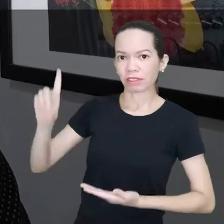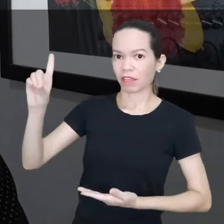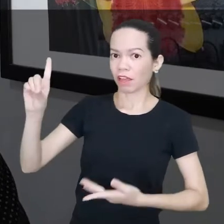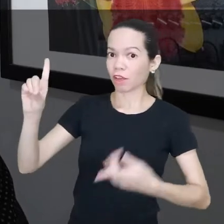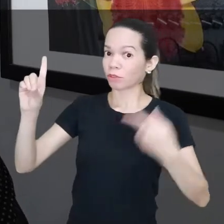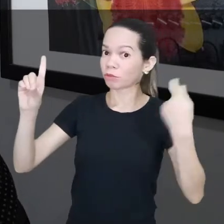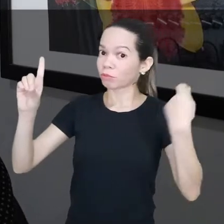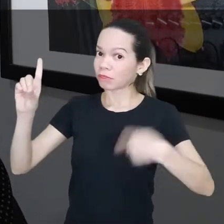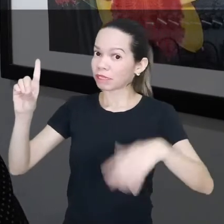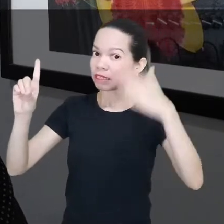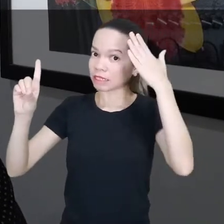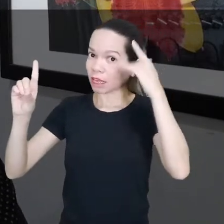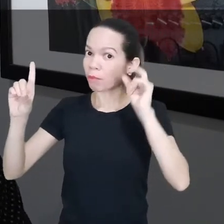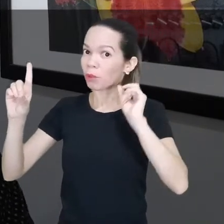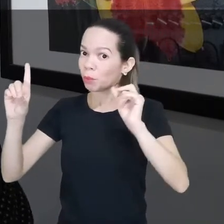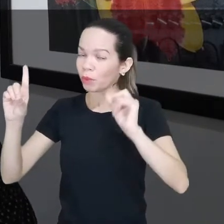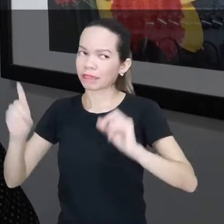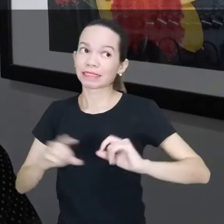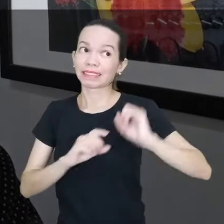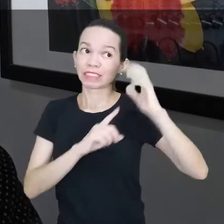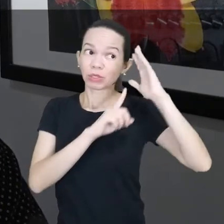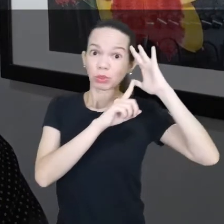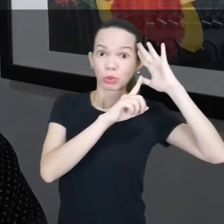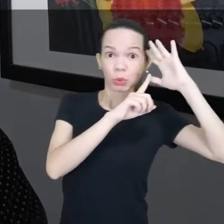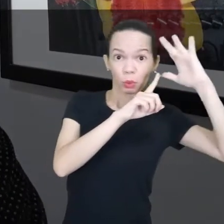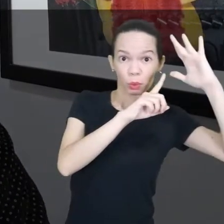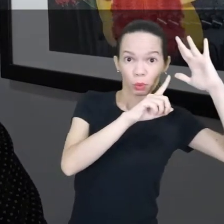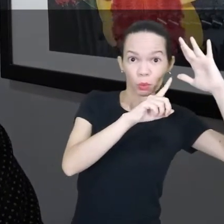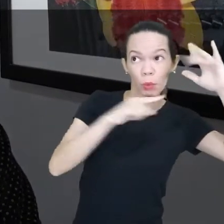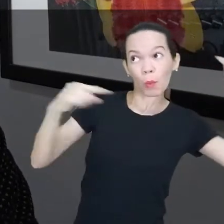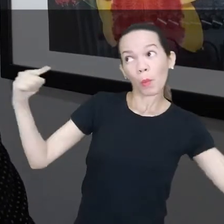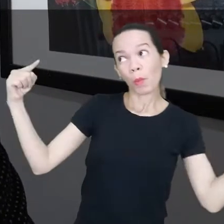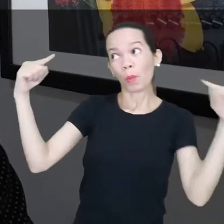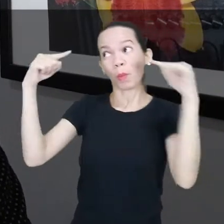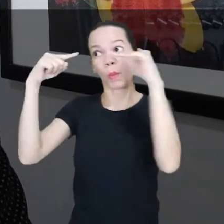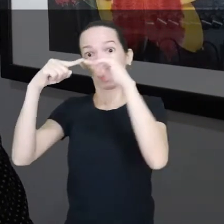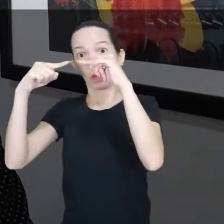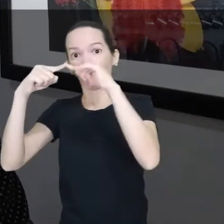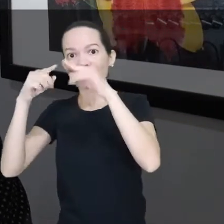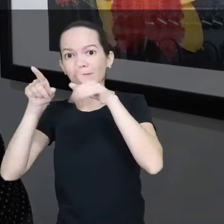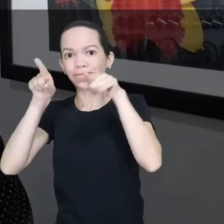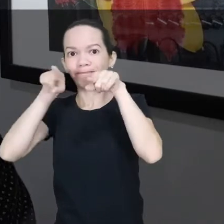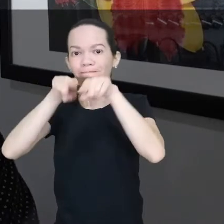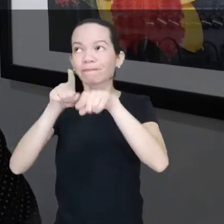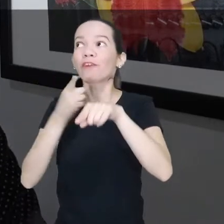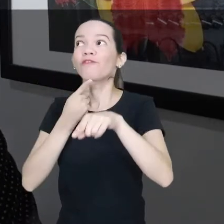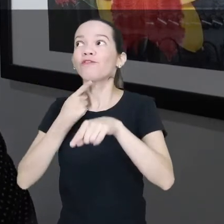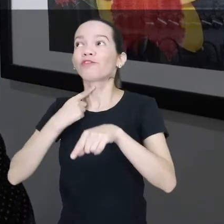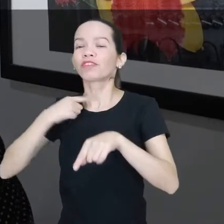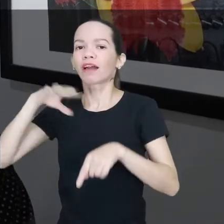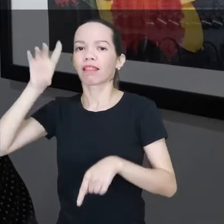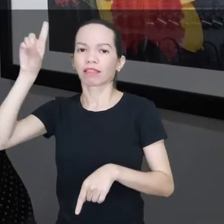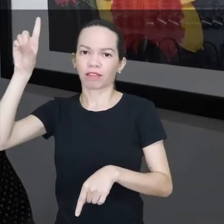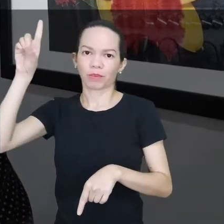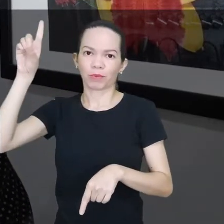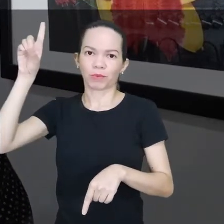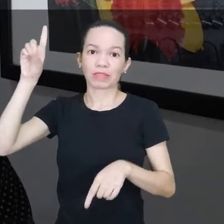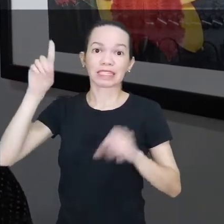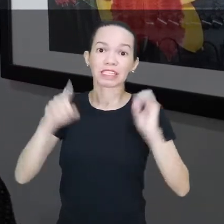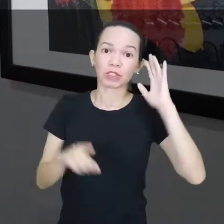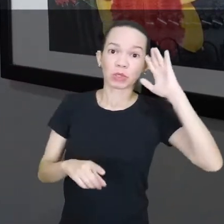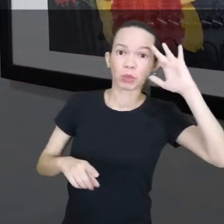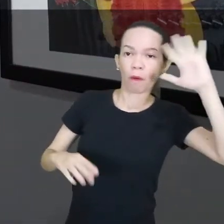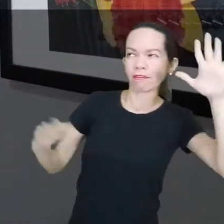saber se tais sonhos estão realmente alinhados à vontade de Deus, aos planos de